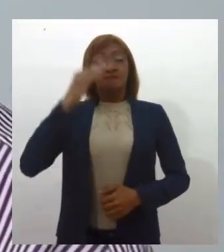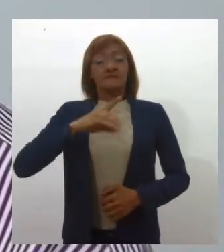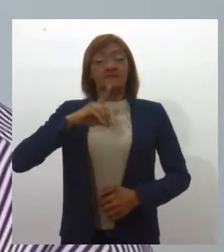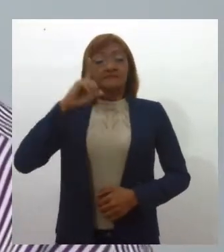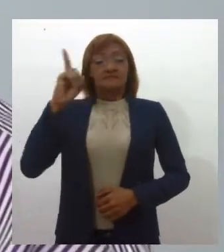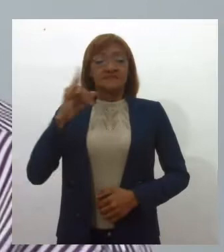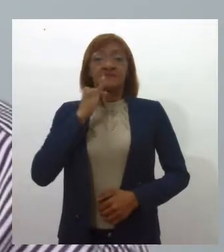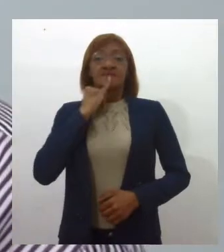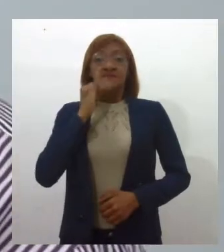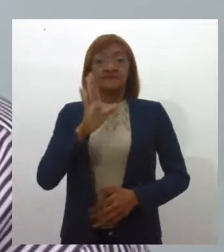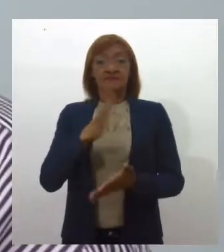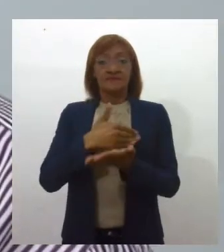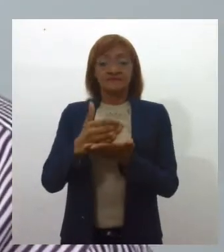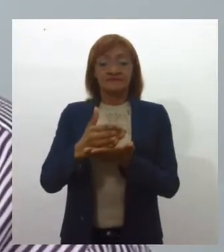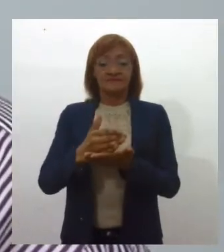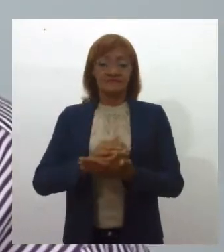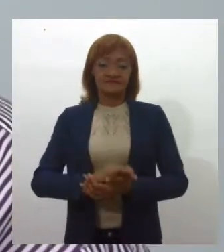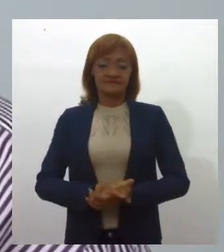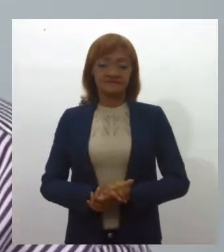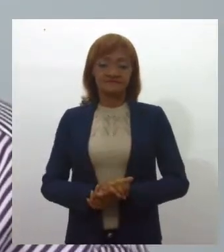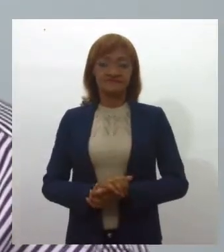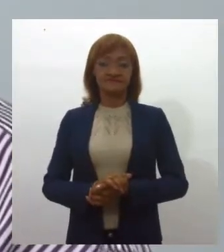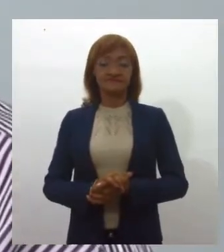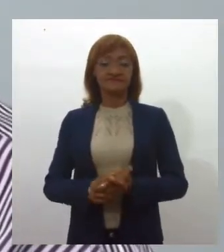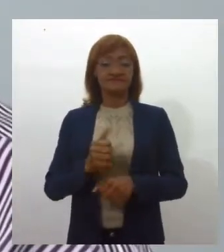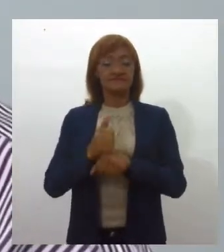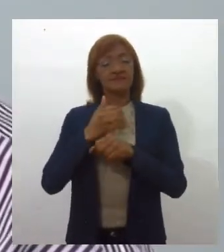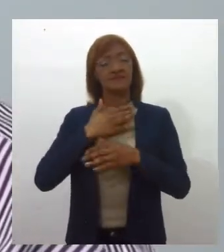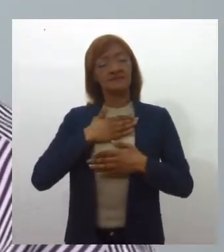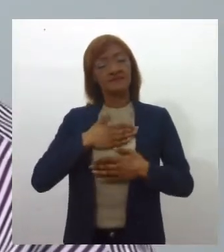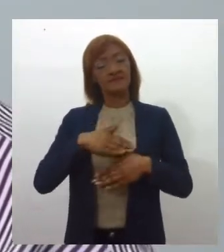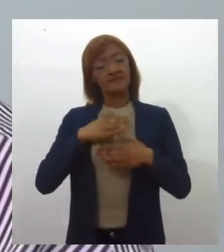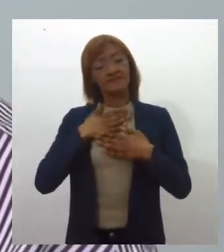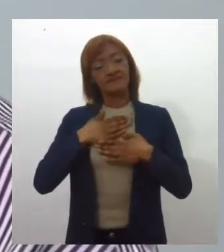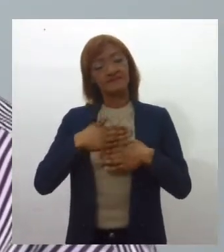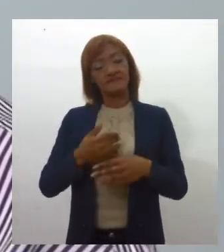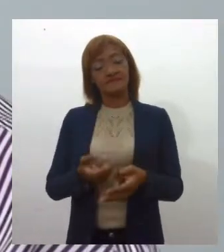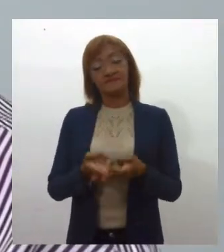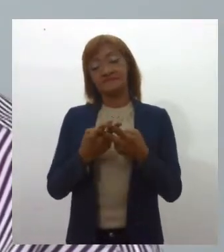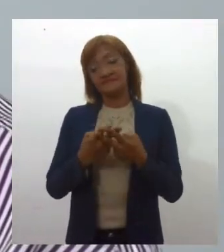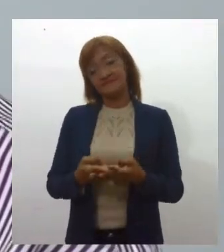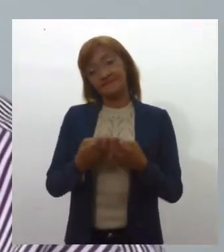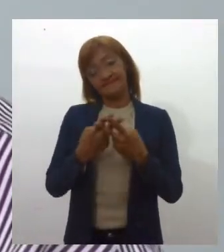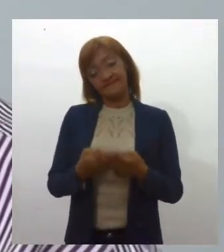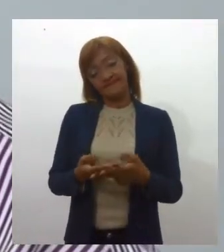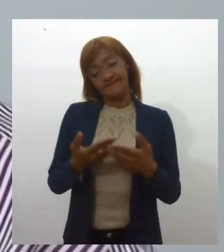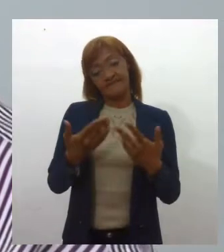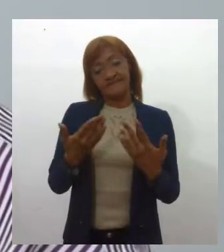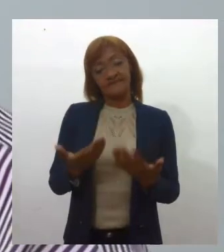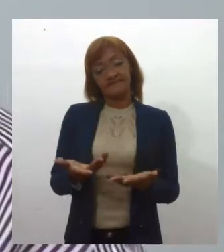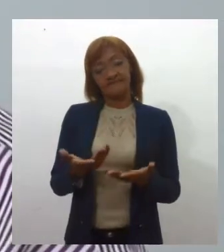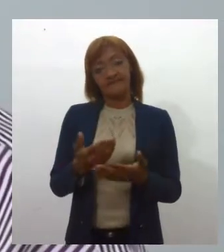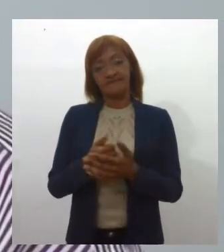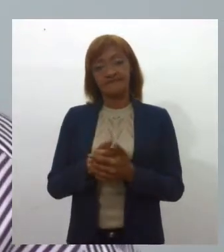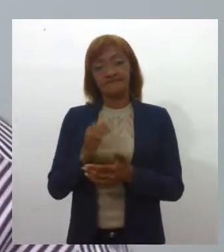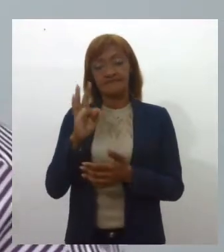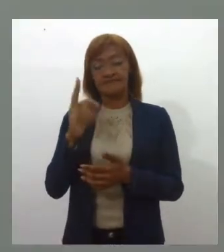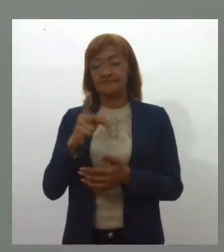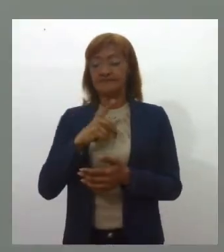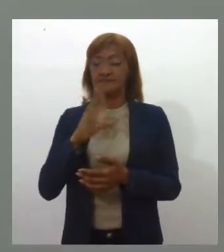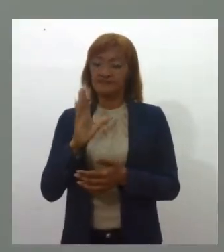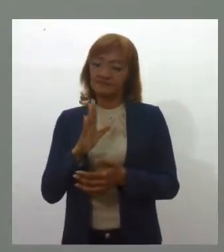saiu na frente. Então, a gente tem que ter calma, paciência, para ir se acostumando com essas modernidades que existem, que têm um